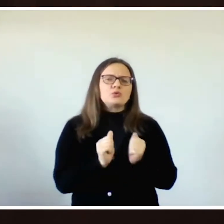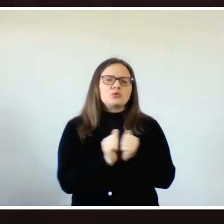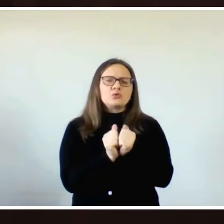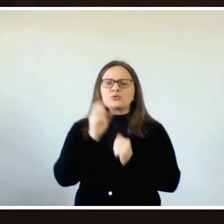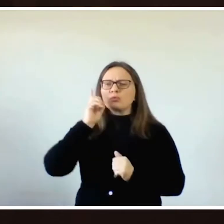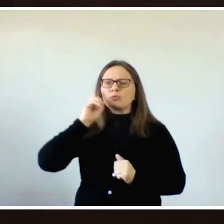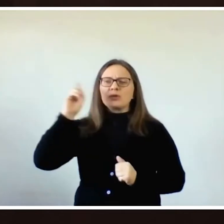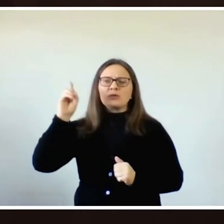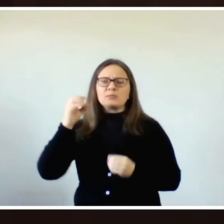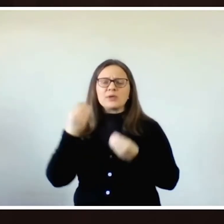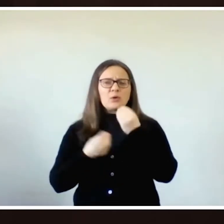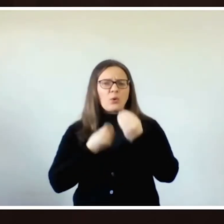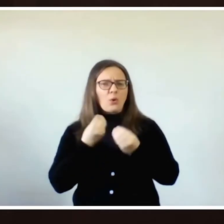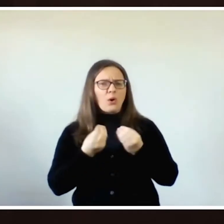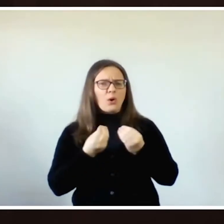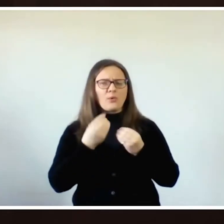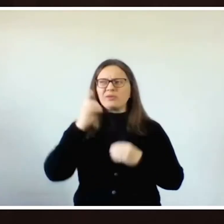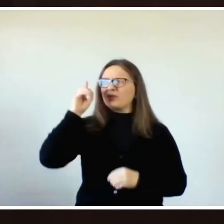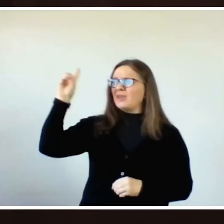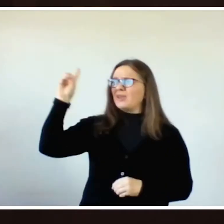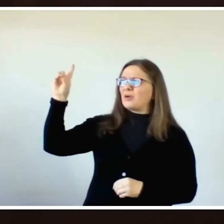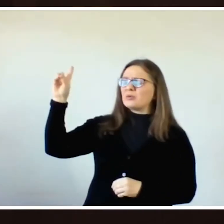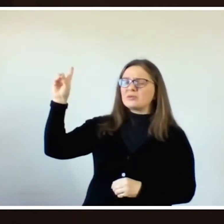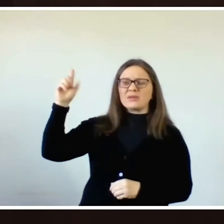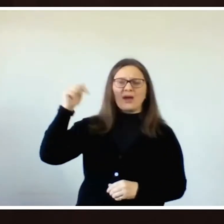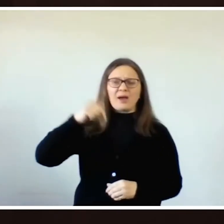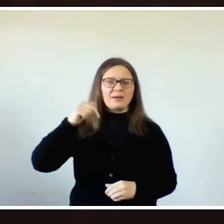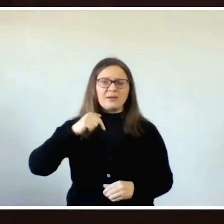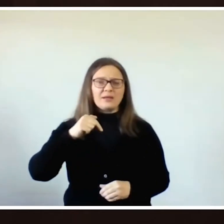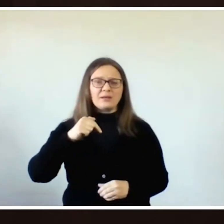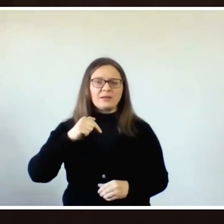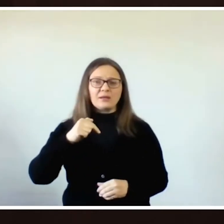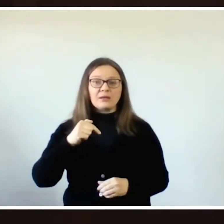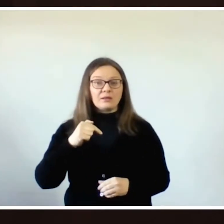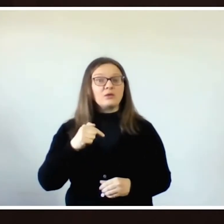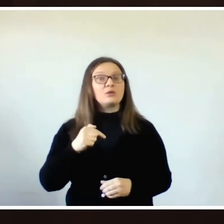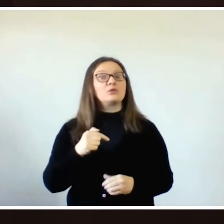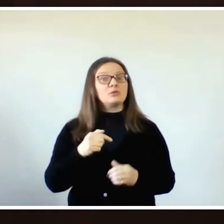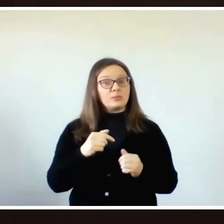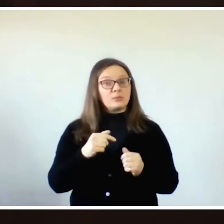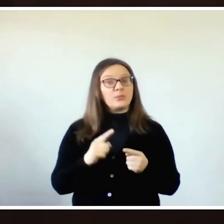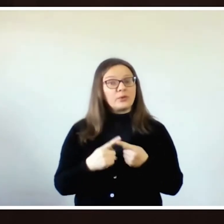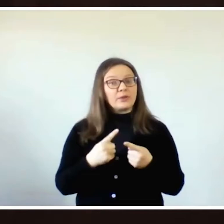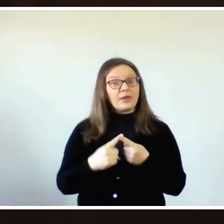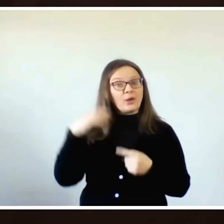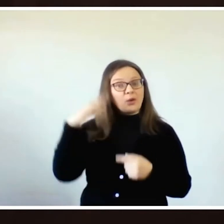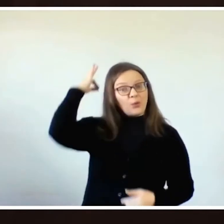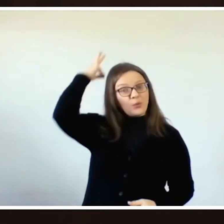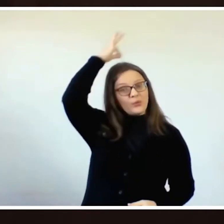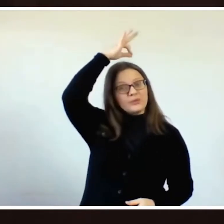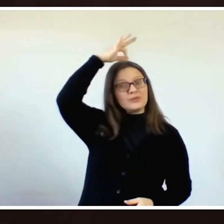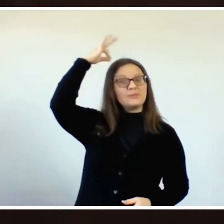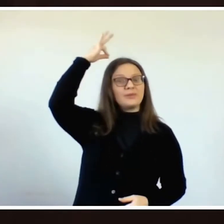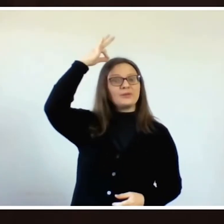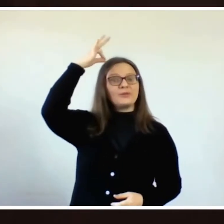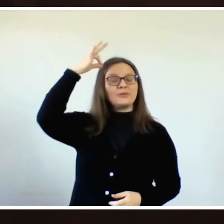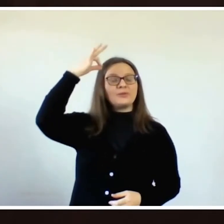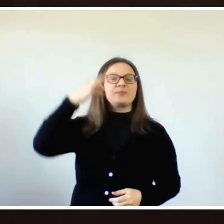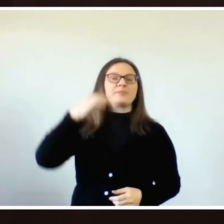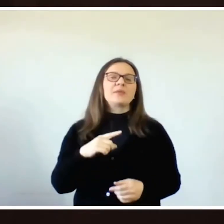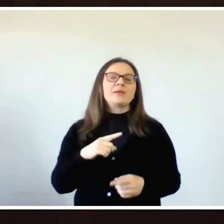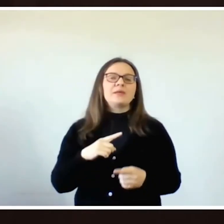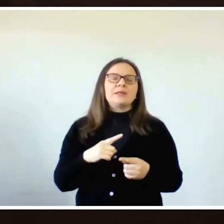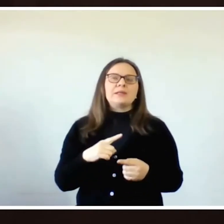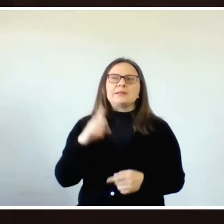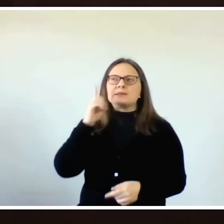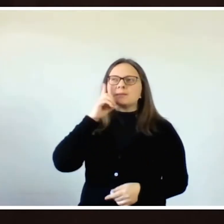está aqui também em forma do Espírito. Então, cooperando com eles o Senhor e confirmando a palavra